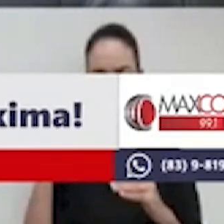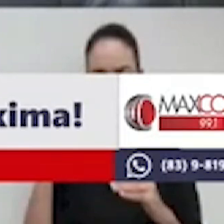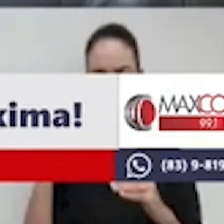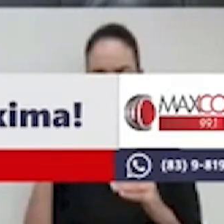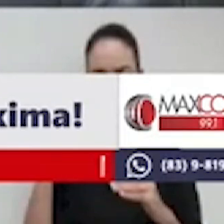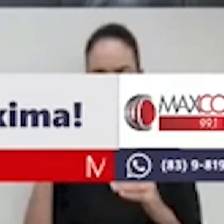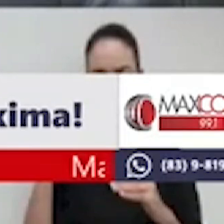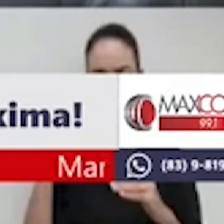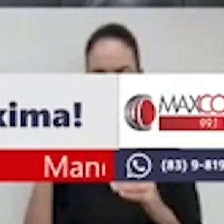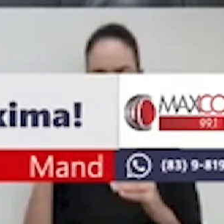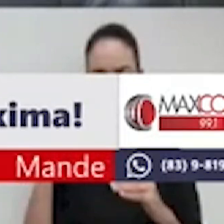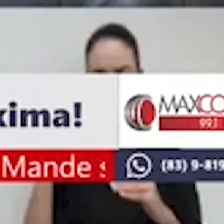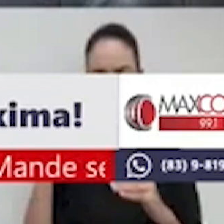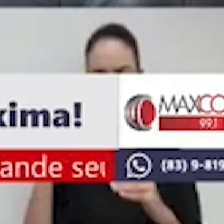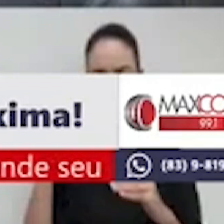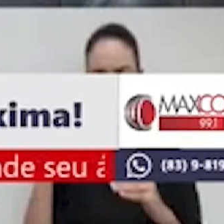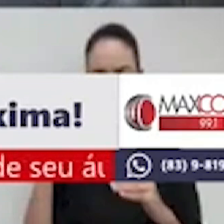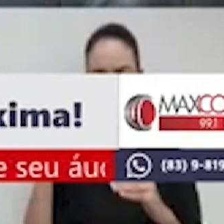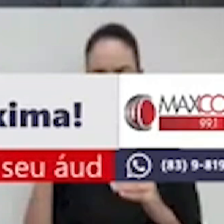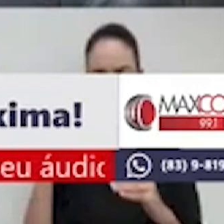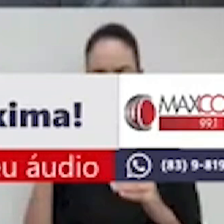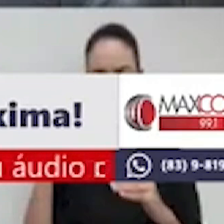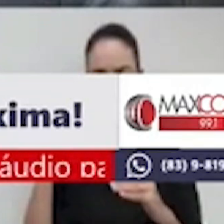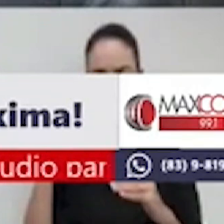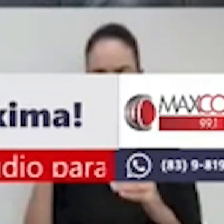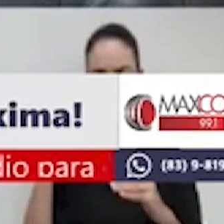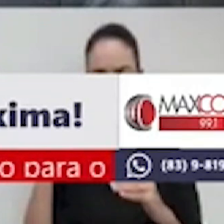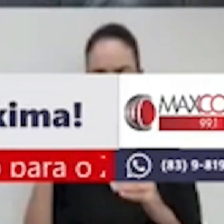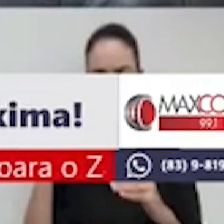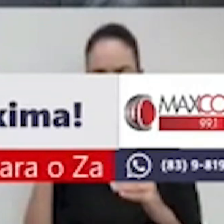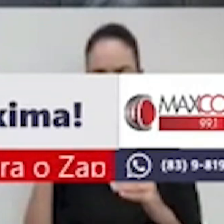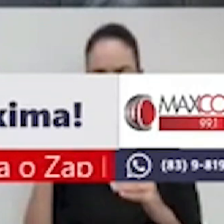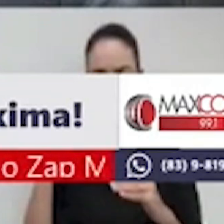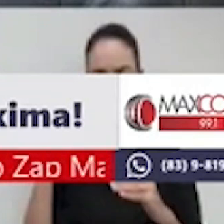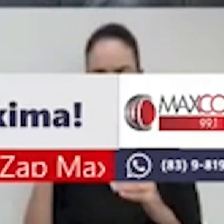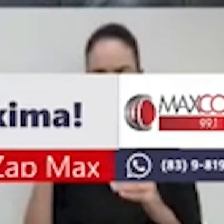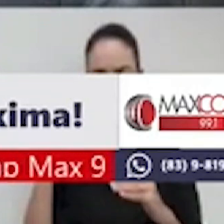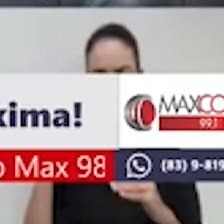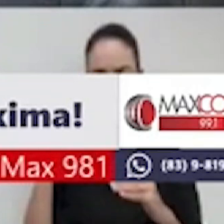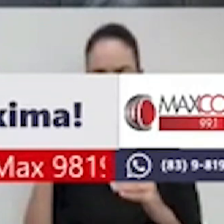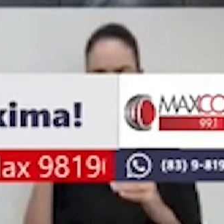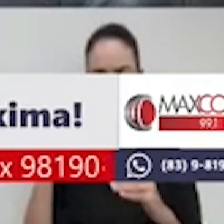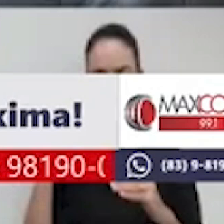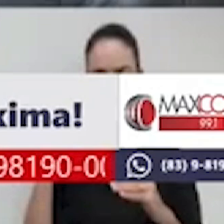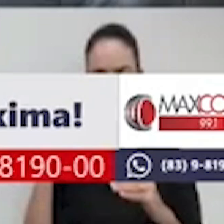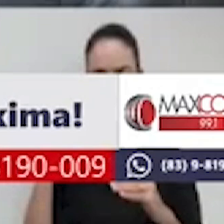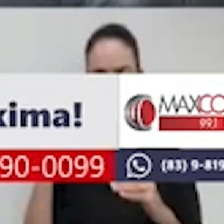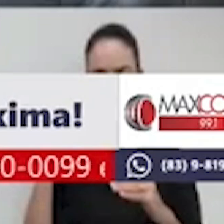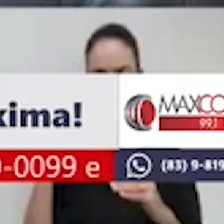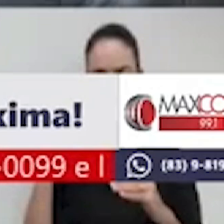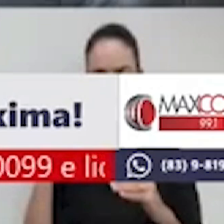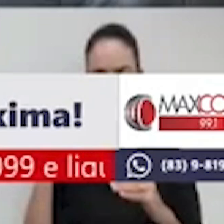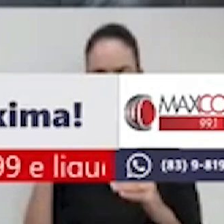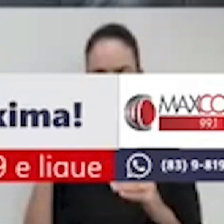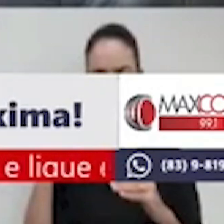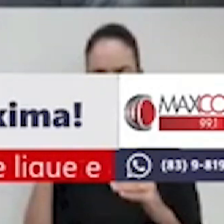Deixe de conversar besteira em live e vai trabalhar Eu já pedi até seus aliados que acaba com essa Live que você só sabe